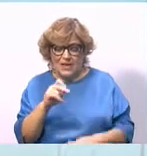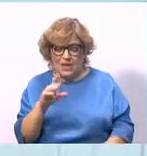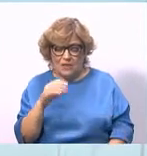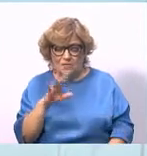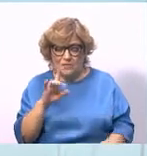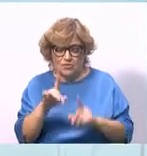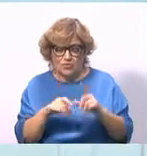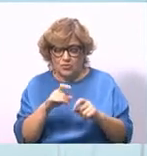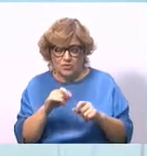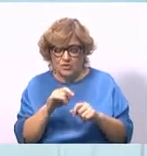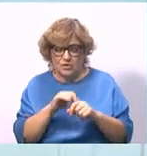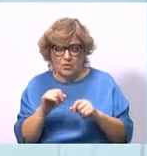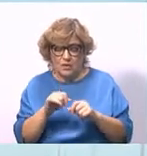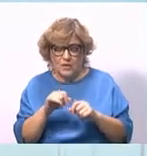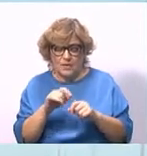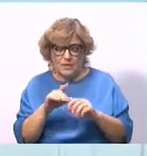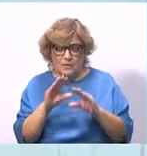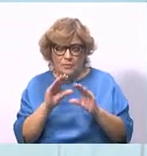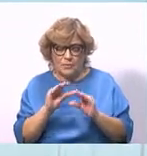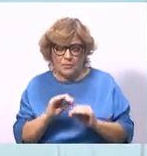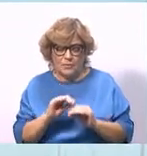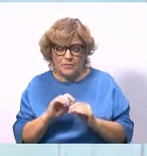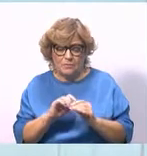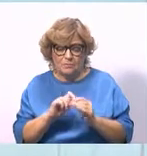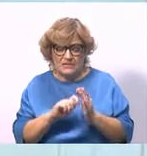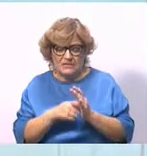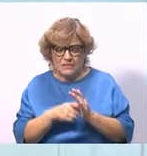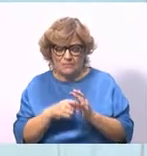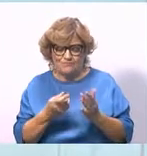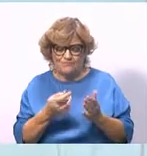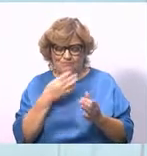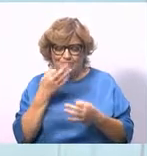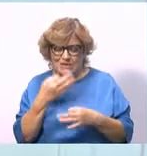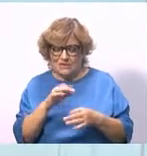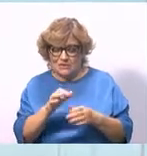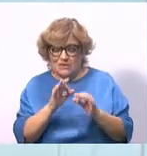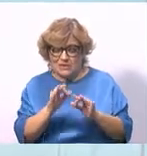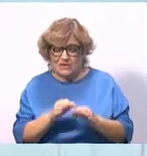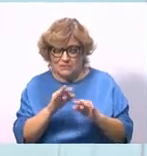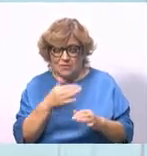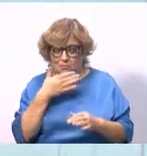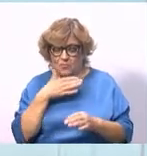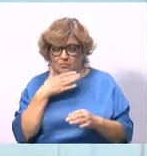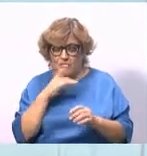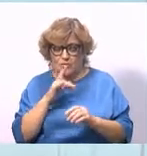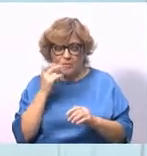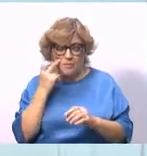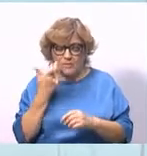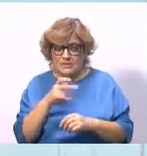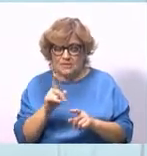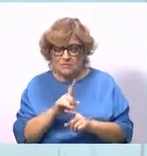vamos seletivamente descarregar, vamos aliviar a pressão. Naturalmente que este tratamento é provisório, não é